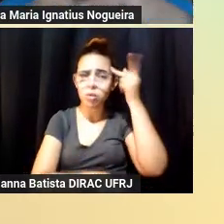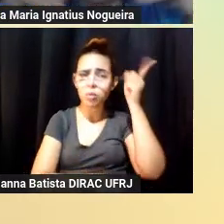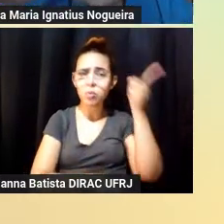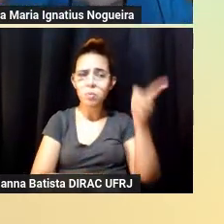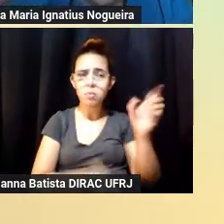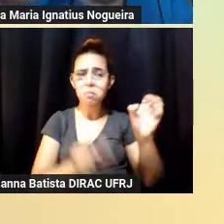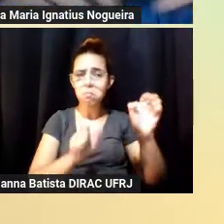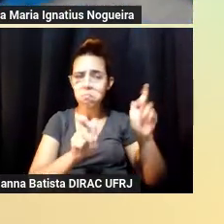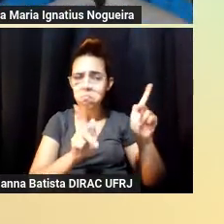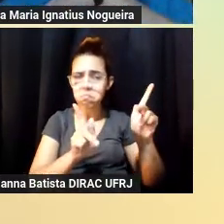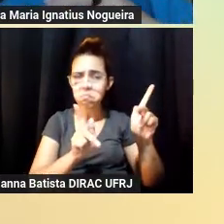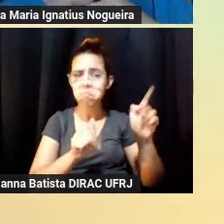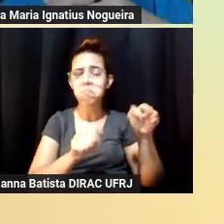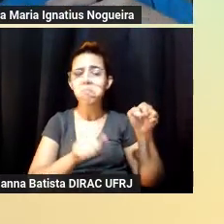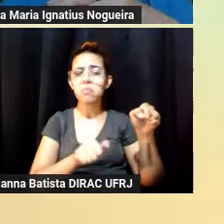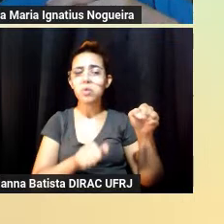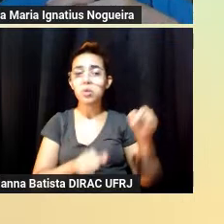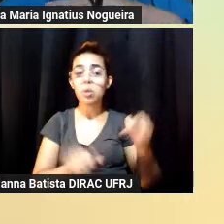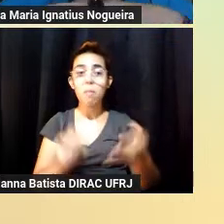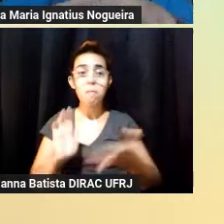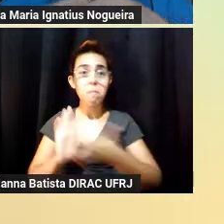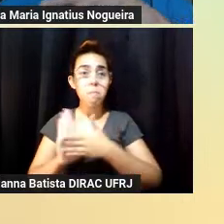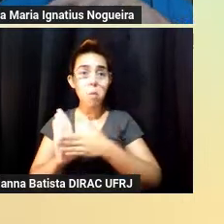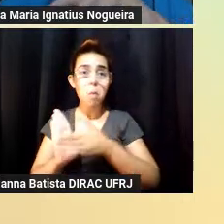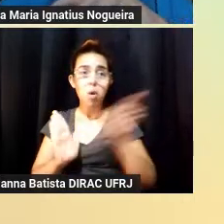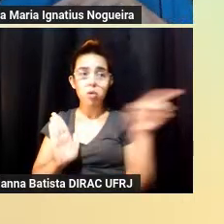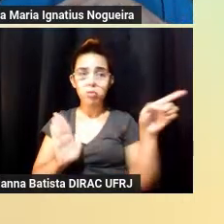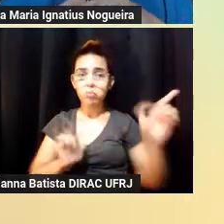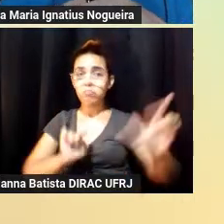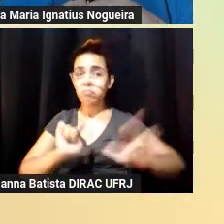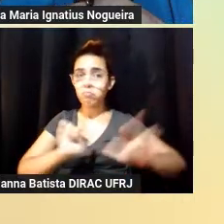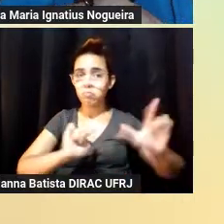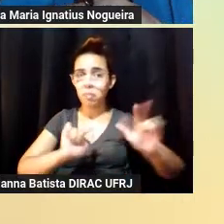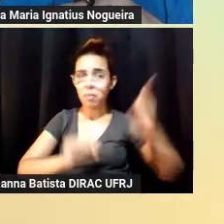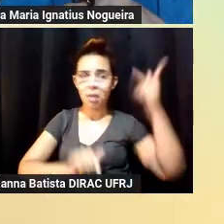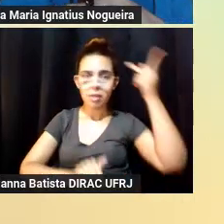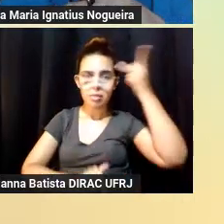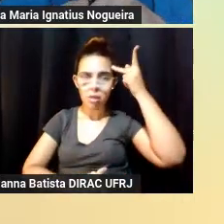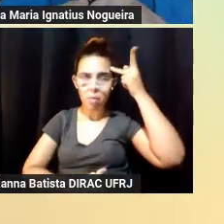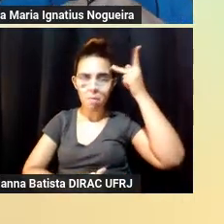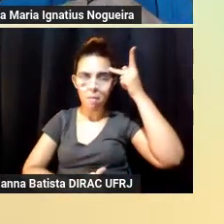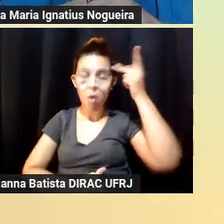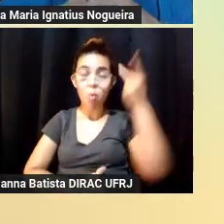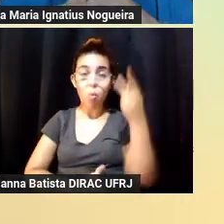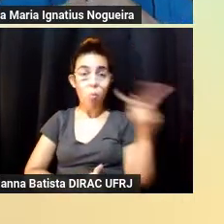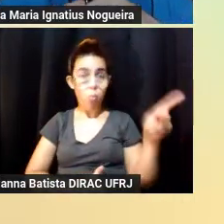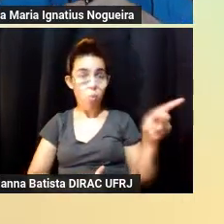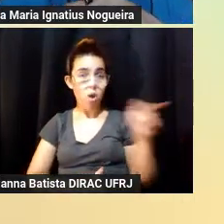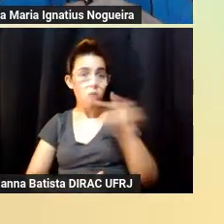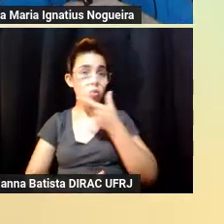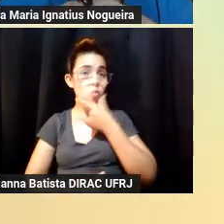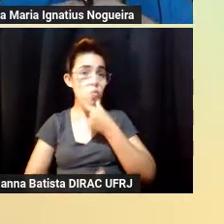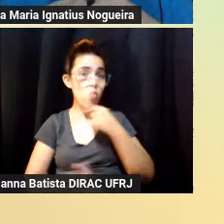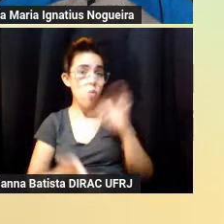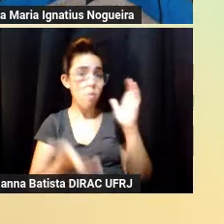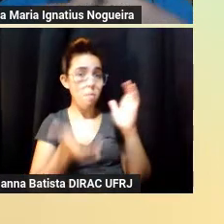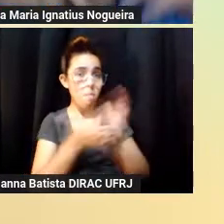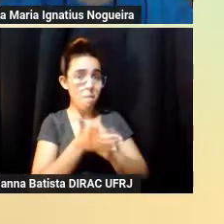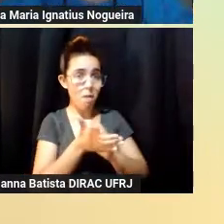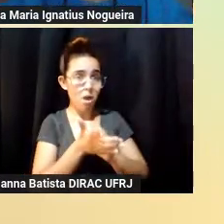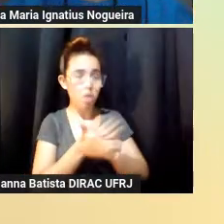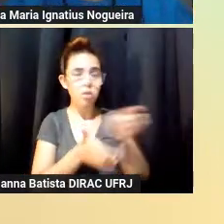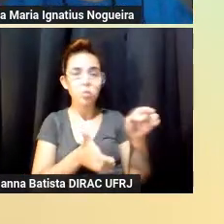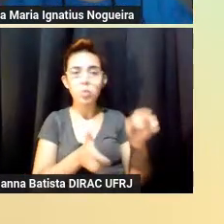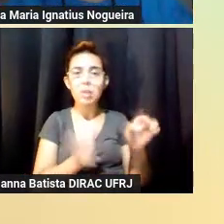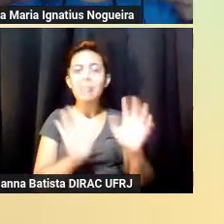uma proposta para trabalhar em São Paulo, e eu não queria trabalhar em São Paulo de jeito nenhum, não queria morar lá. Eu já tinha medo de São